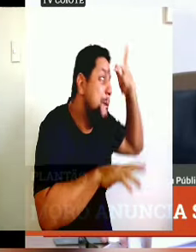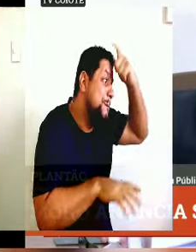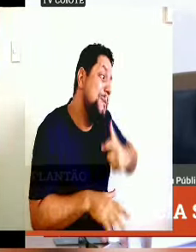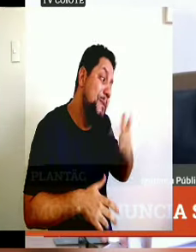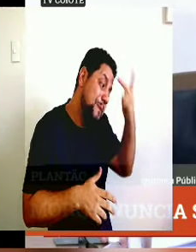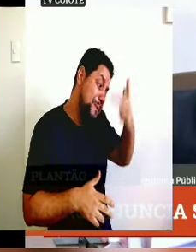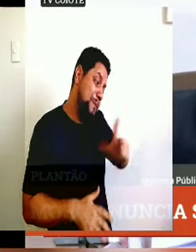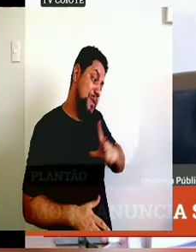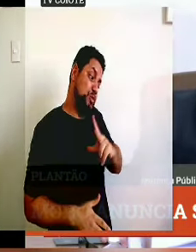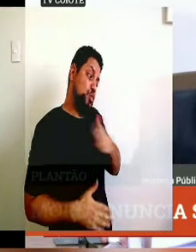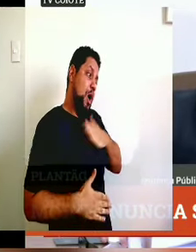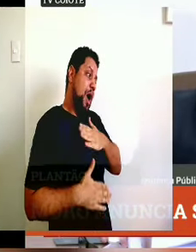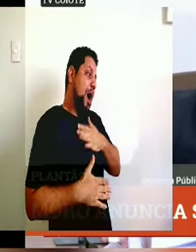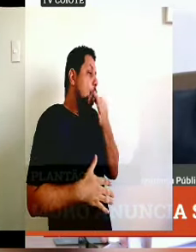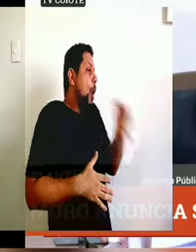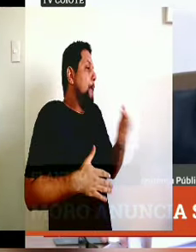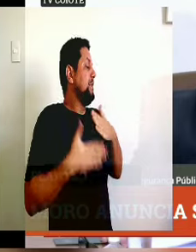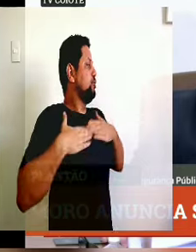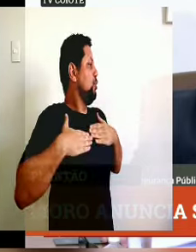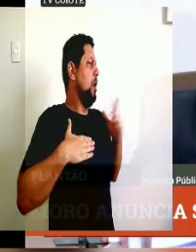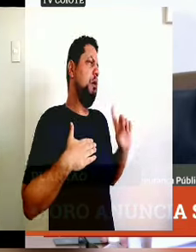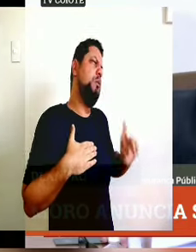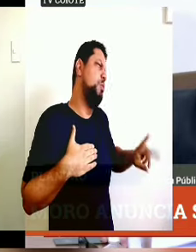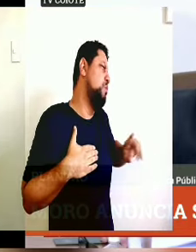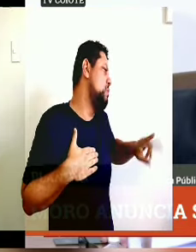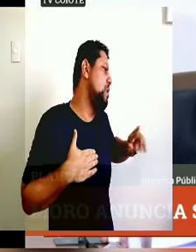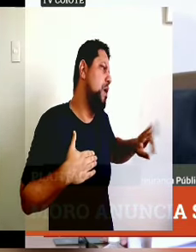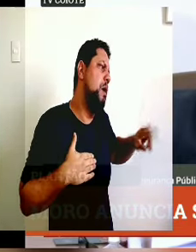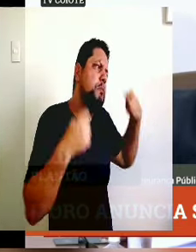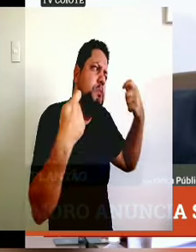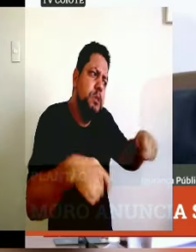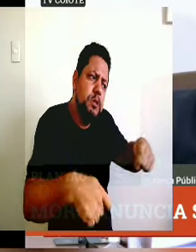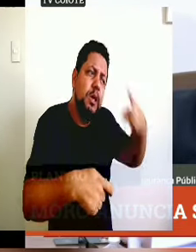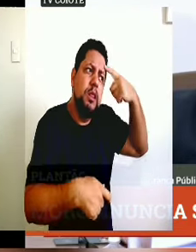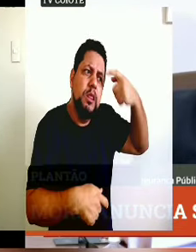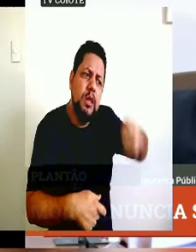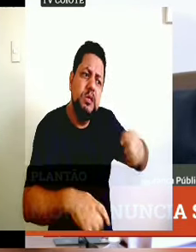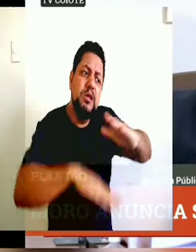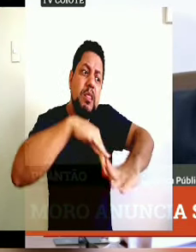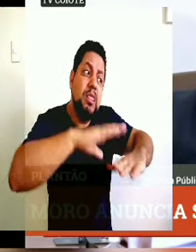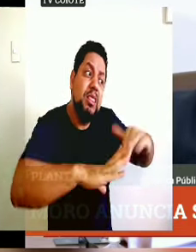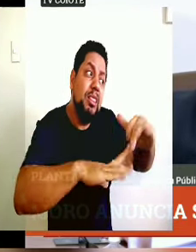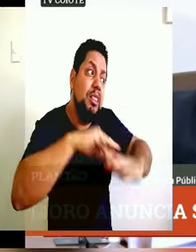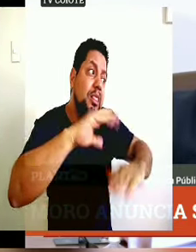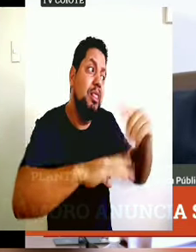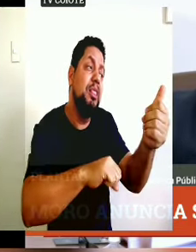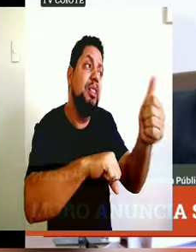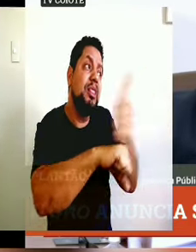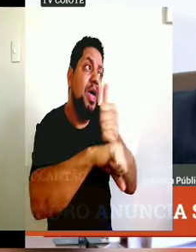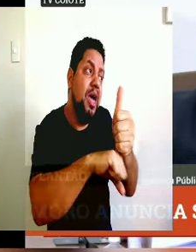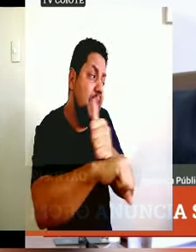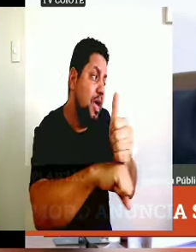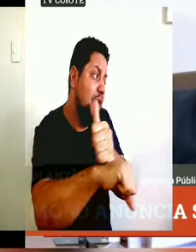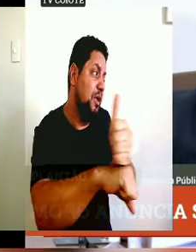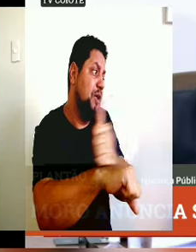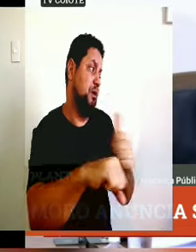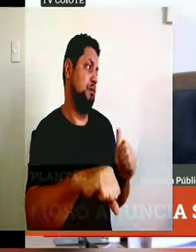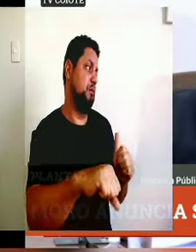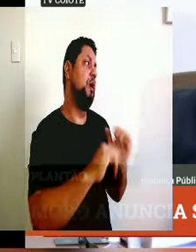são preferências pessoais. São questões que têm que ser decididas tecnicamente. Fiz essa